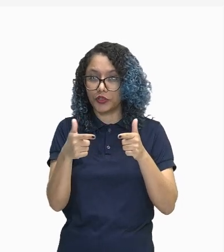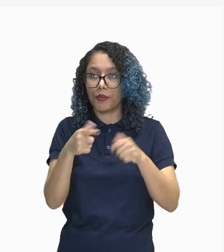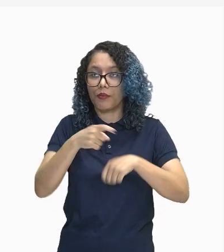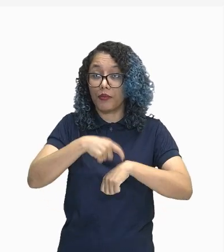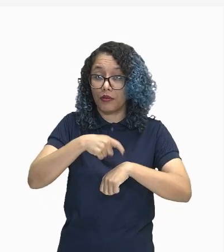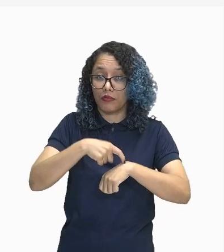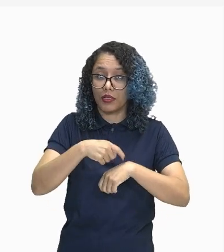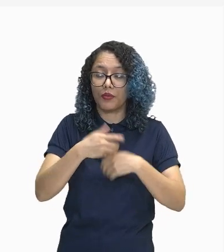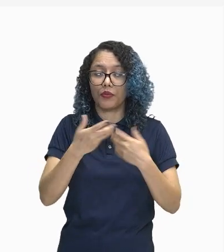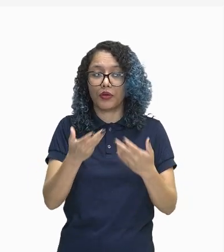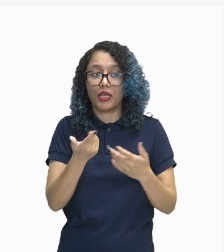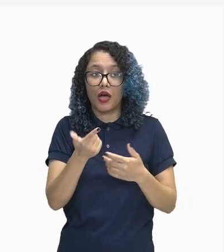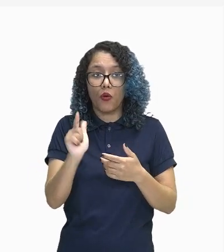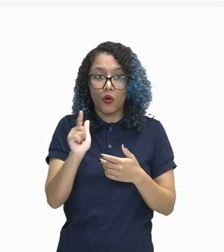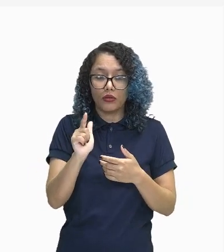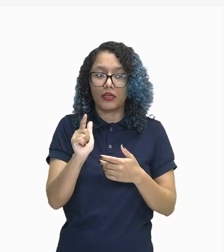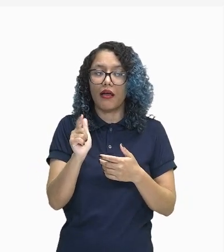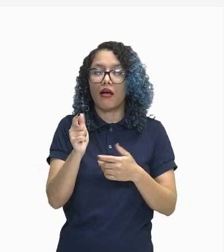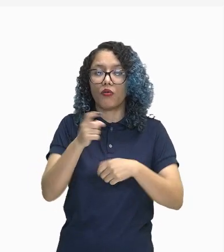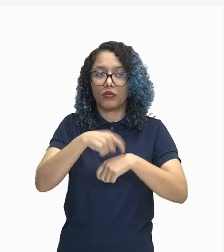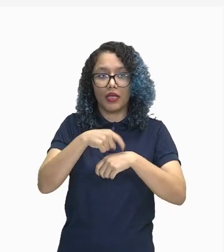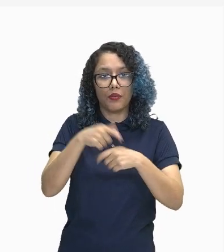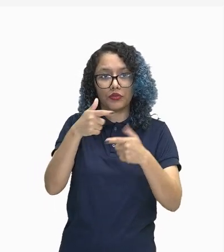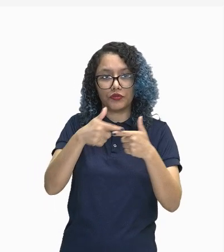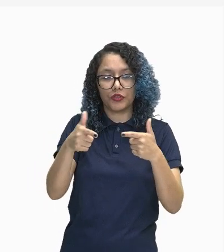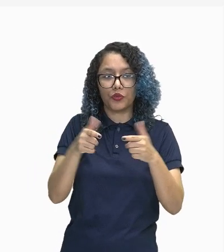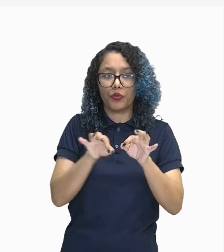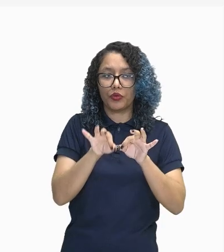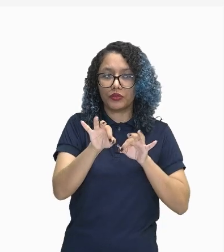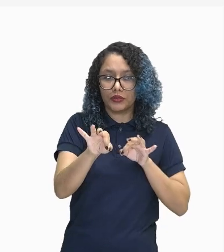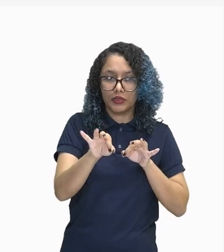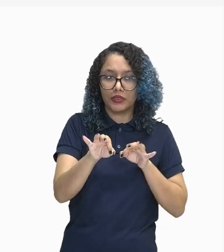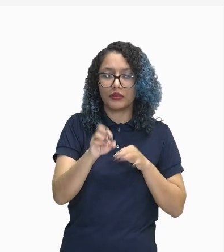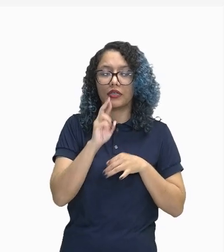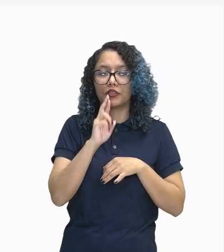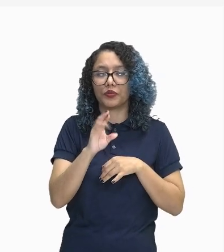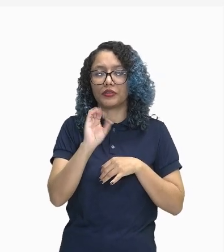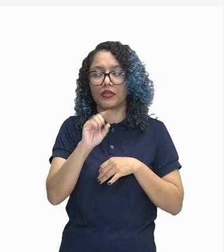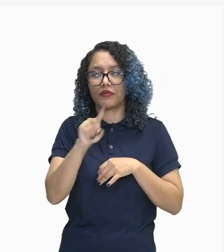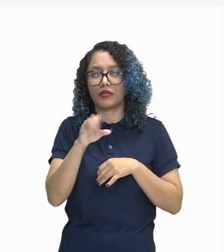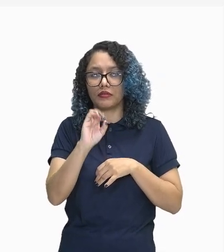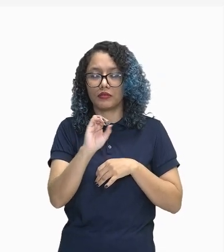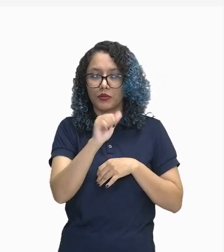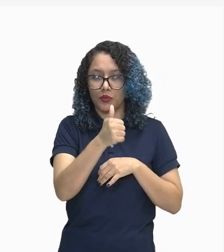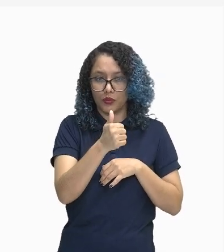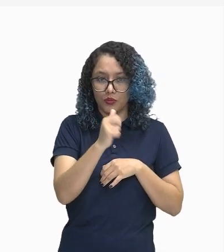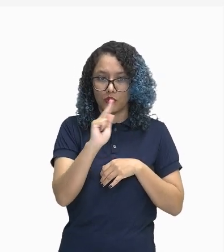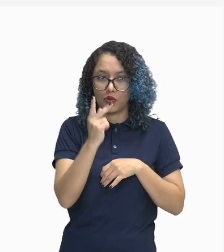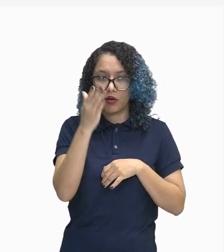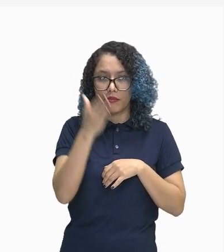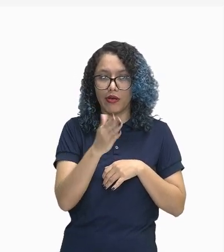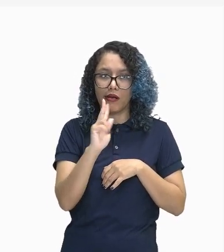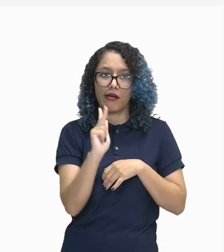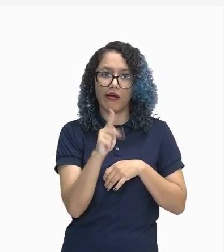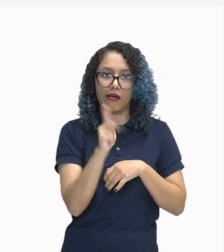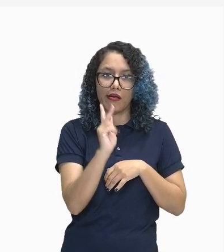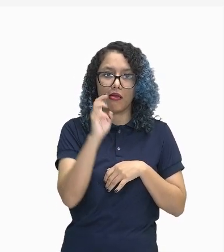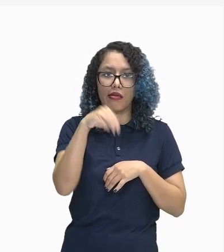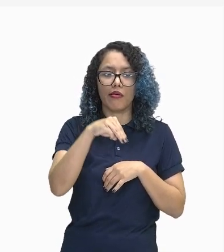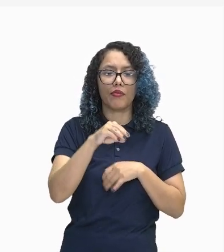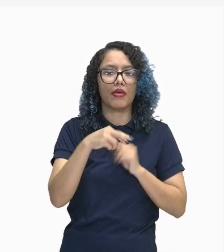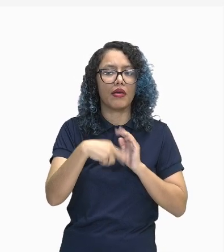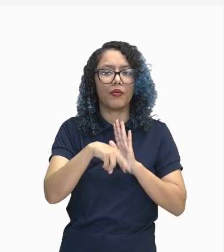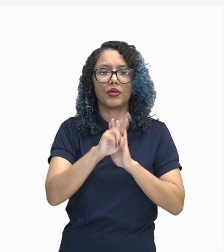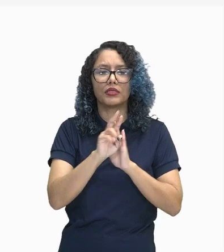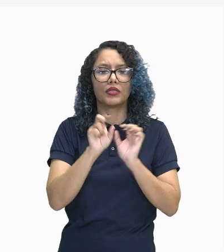A razão tempo e distância, que encontramos 0,01 hora por quilômetro, representa o